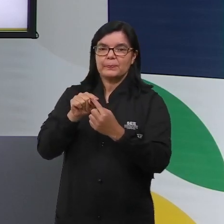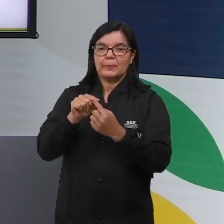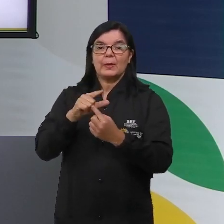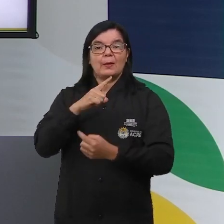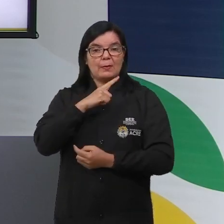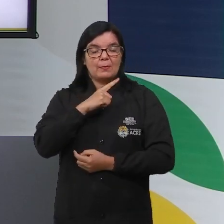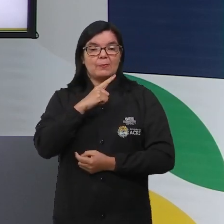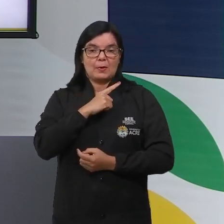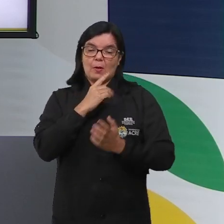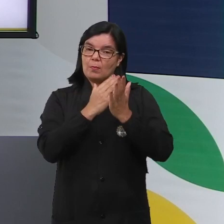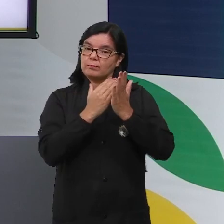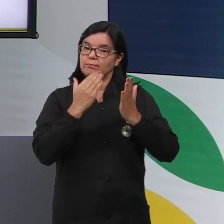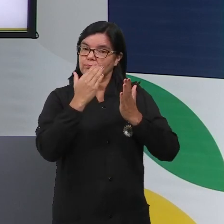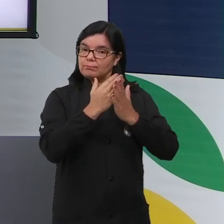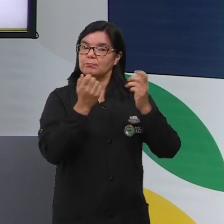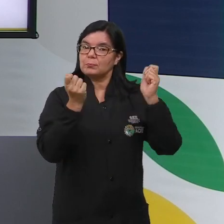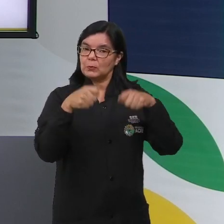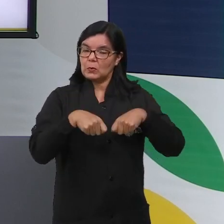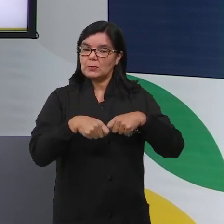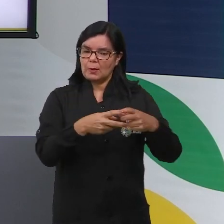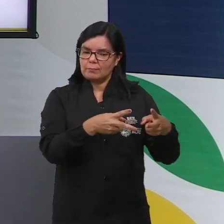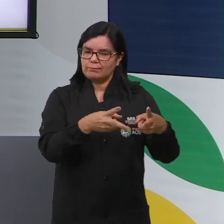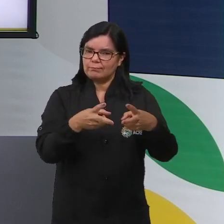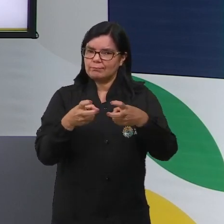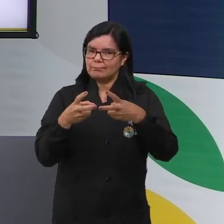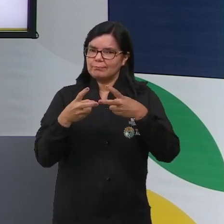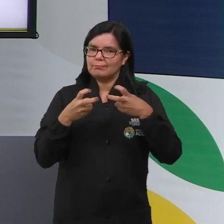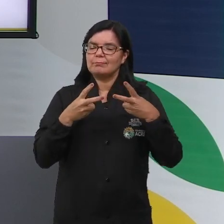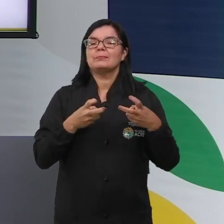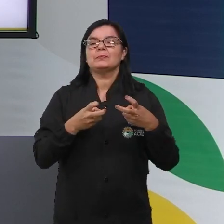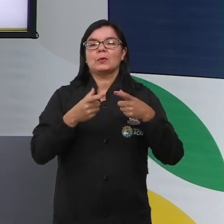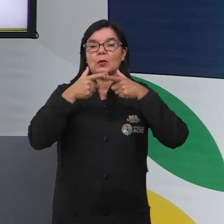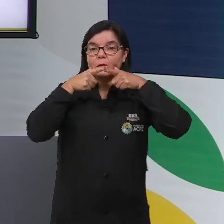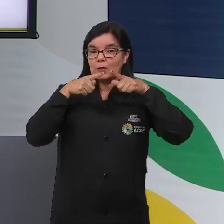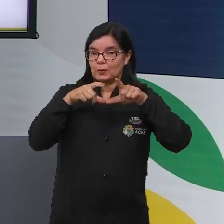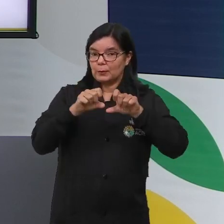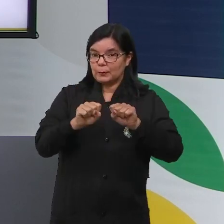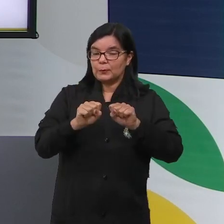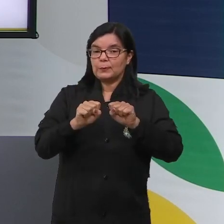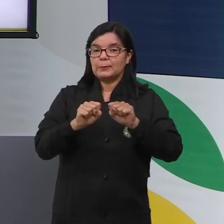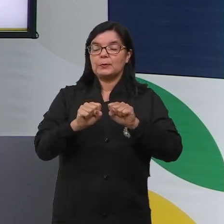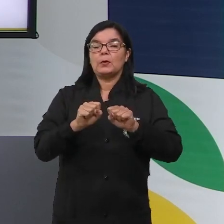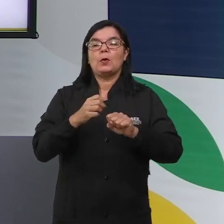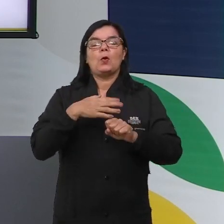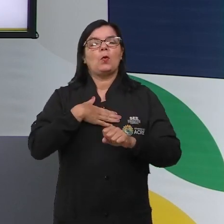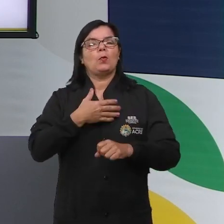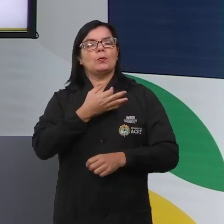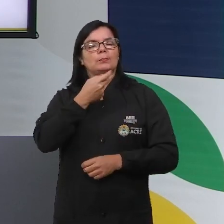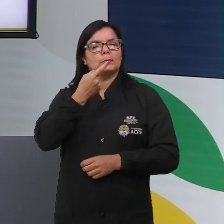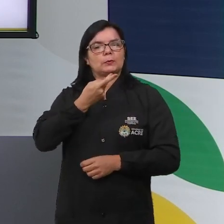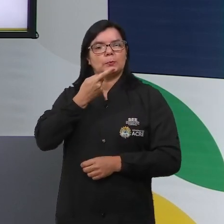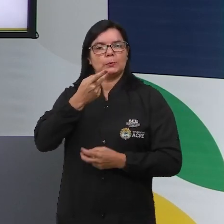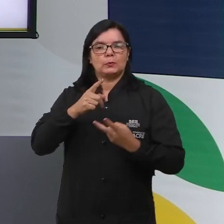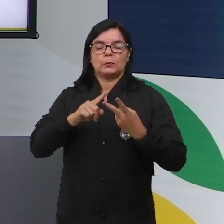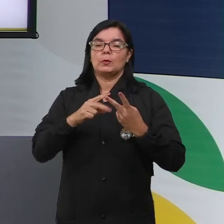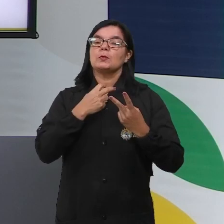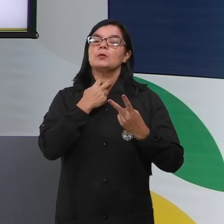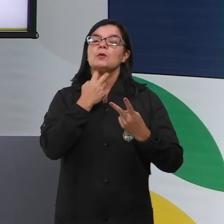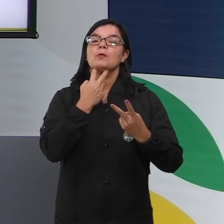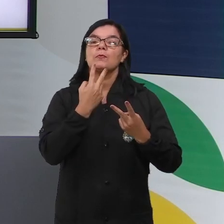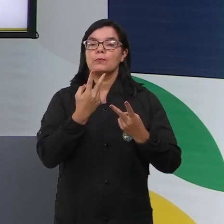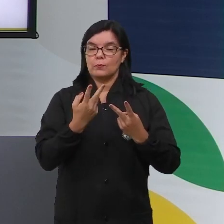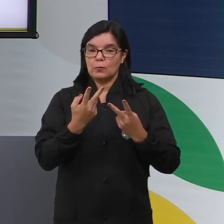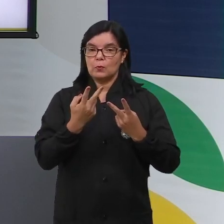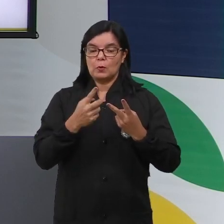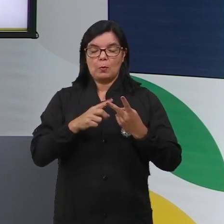chegar ao máximo que eu consigo explorar ali os recursos linguísticos, o meu posicionamento, o meu tom de voz,